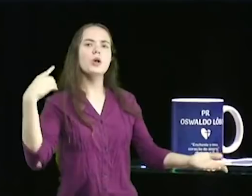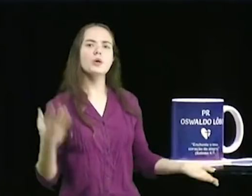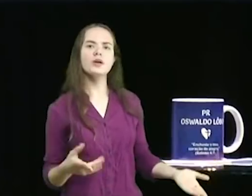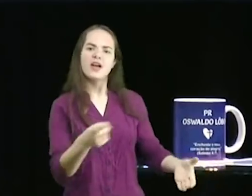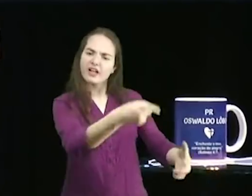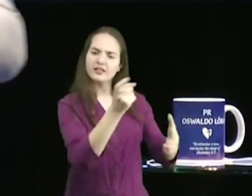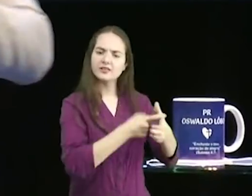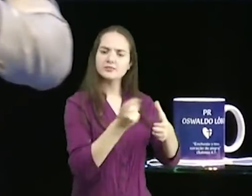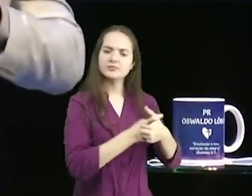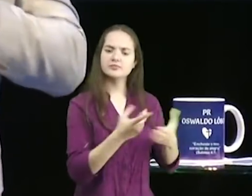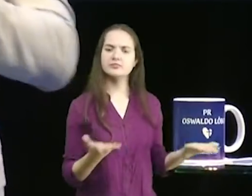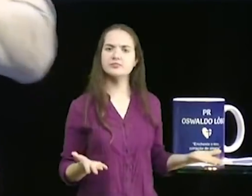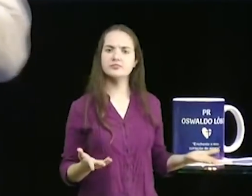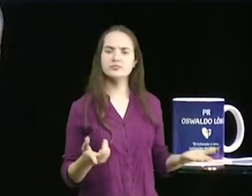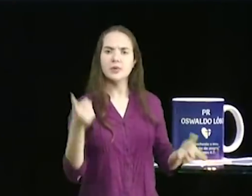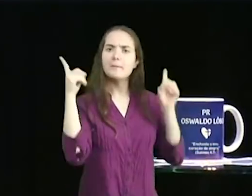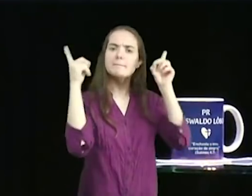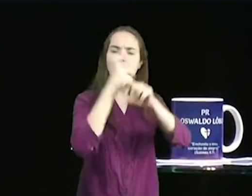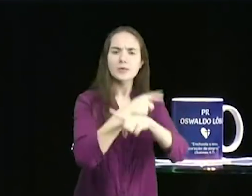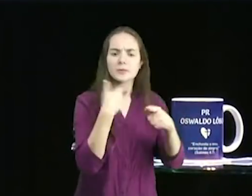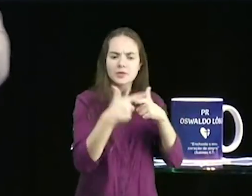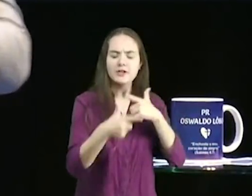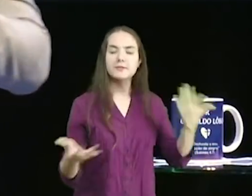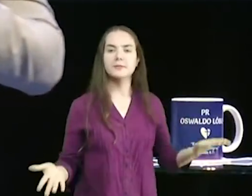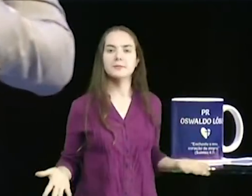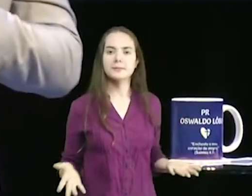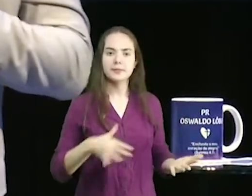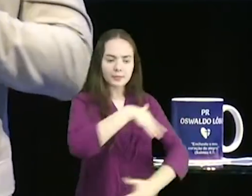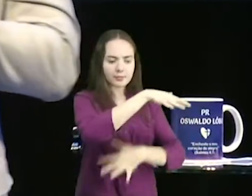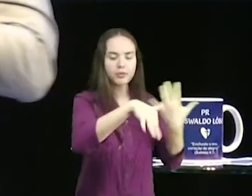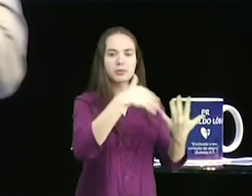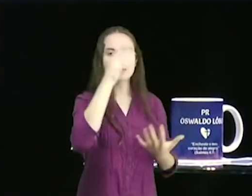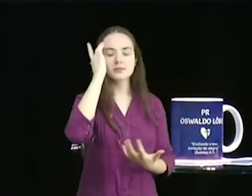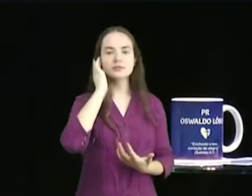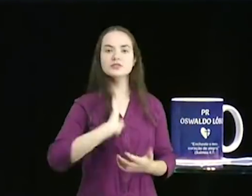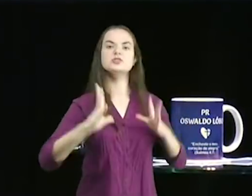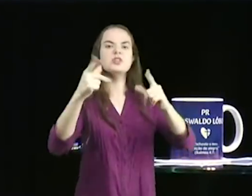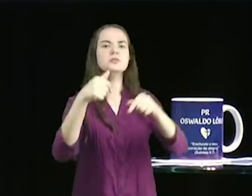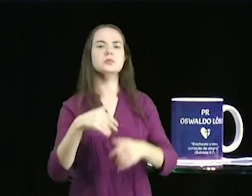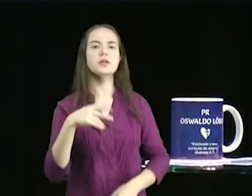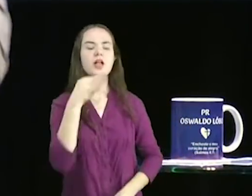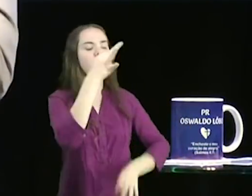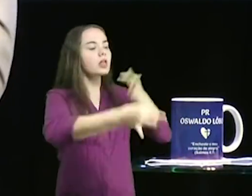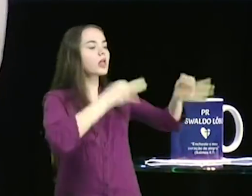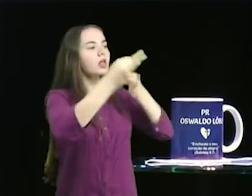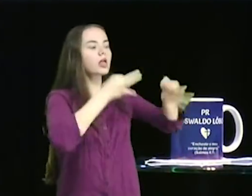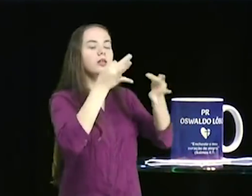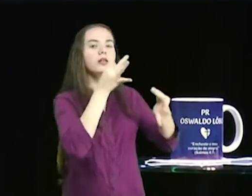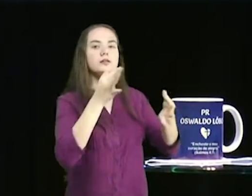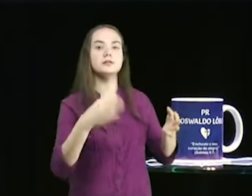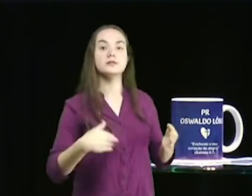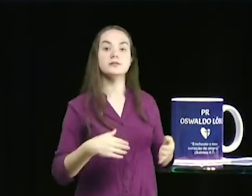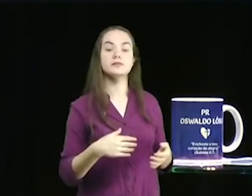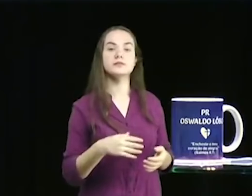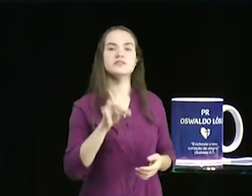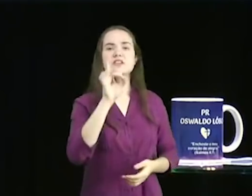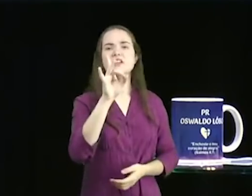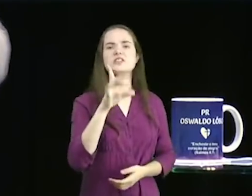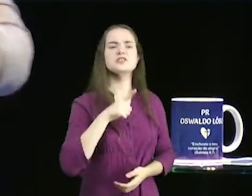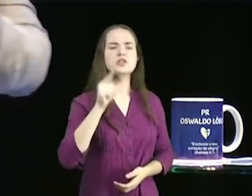que a casa está em crise, que a família está em um tal caos. Aí fica todo mundo, não vai dar certo, ela tem só um pouquinho de